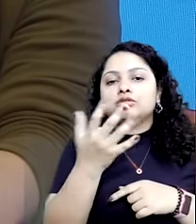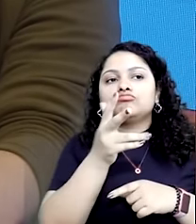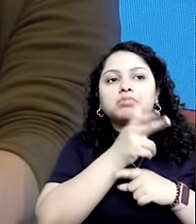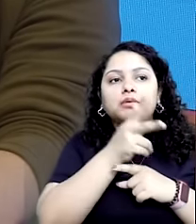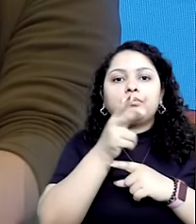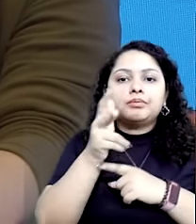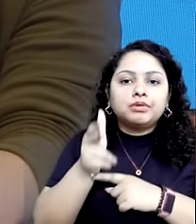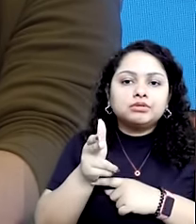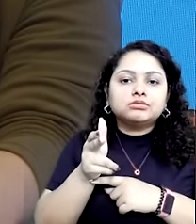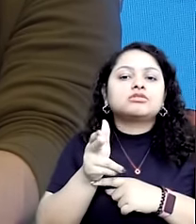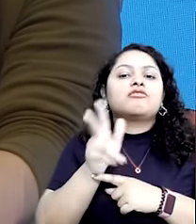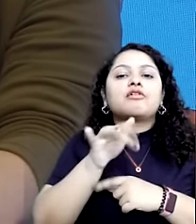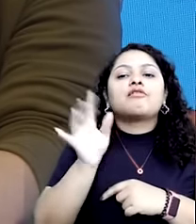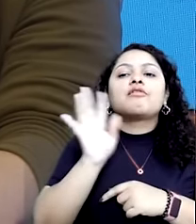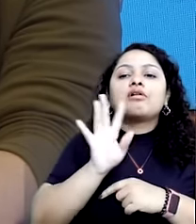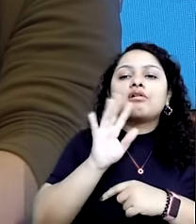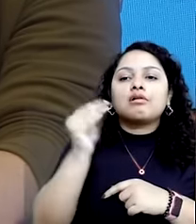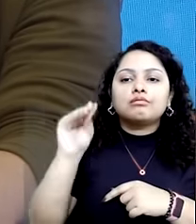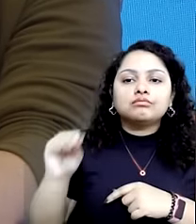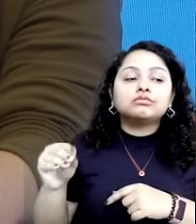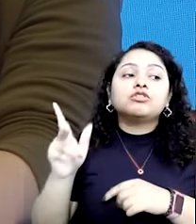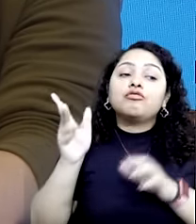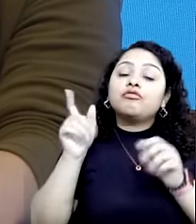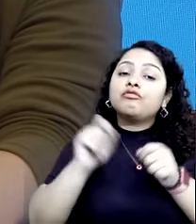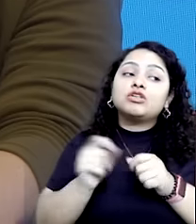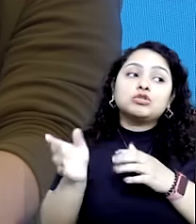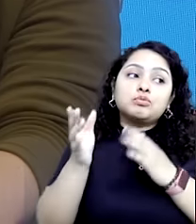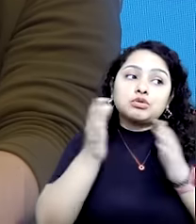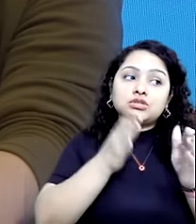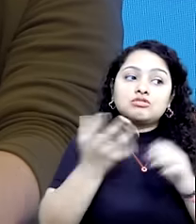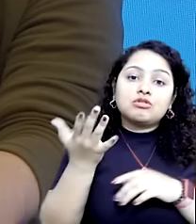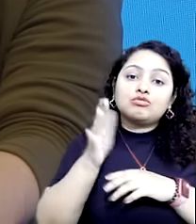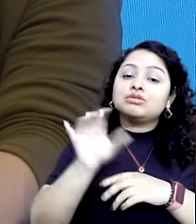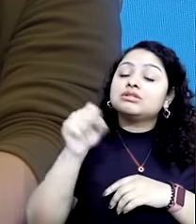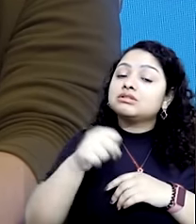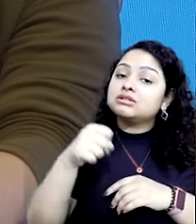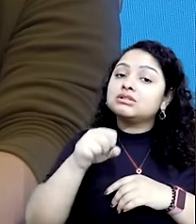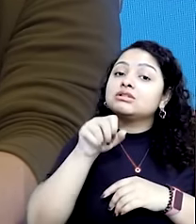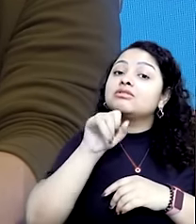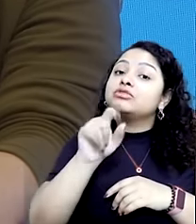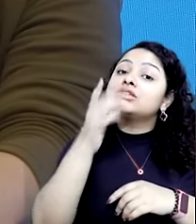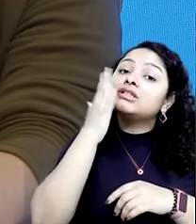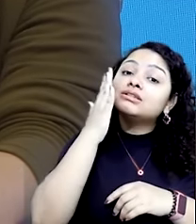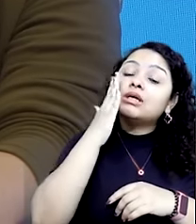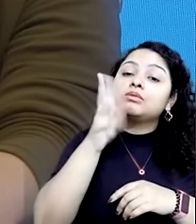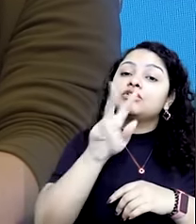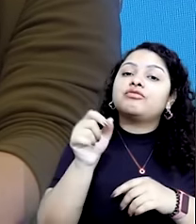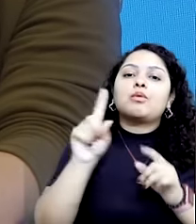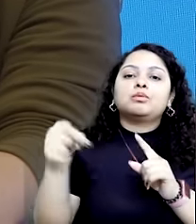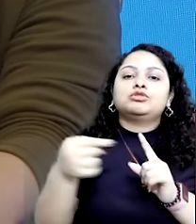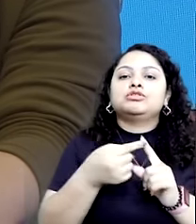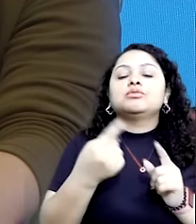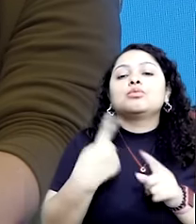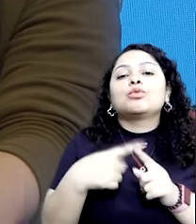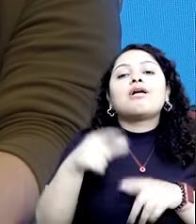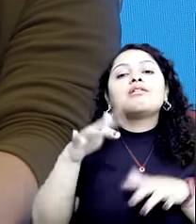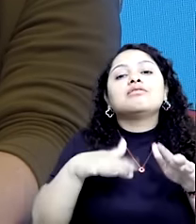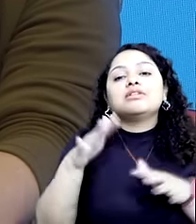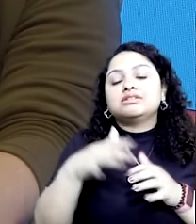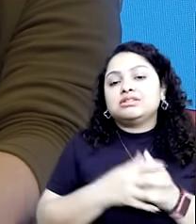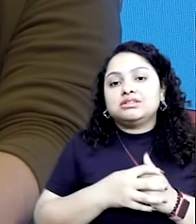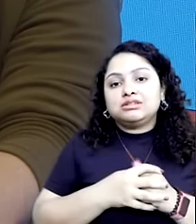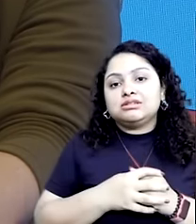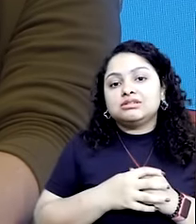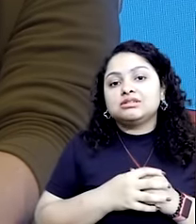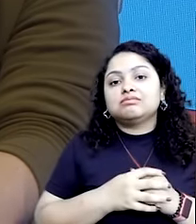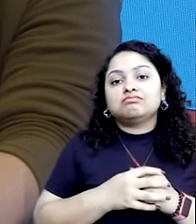tantos segundos que vai ficar legal assim então faz o processo ao contrário facilita muito então Você já sabe o que você vai buscar porque na maioria das vezes né Falo isso por